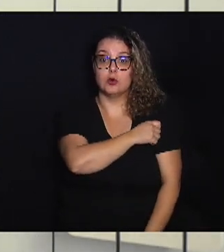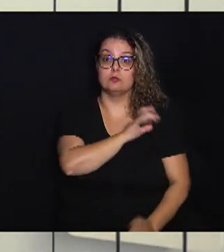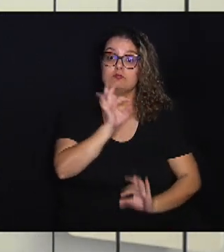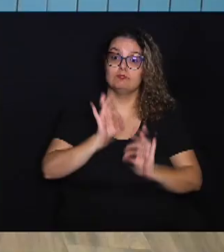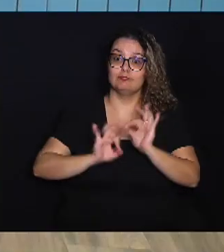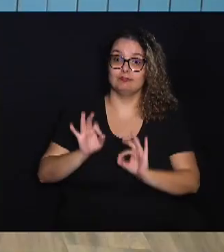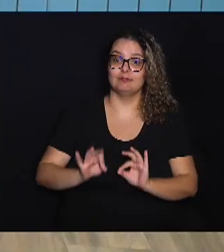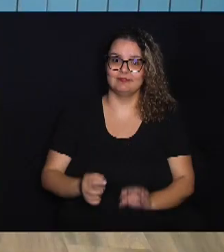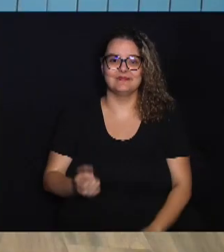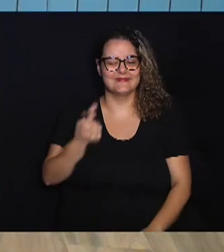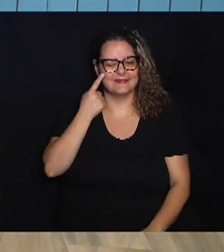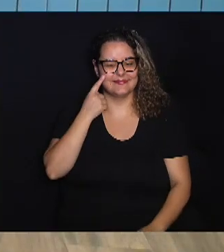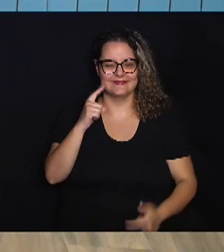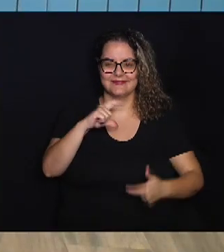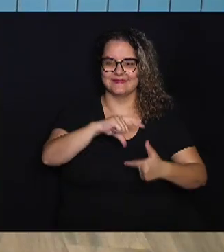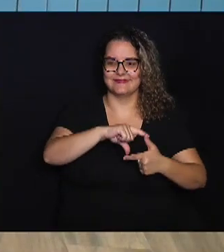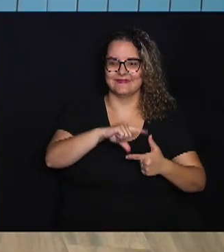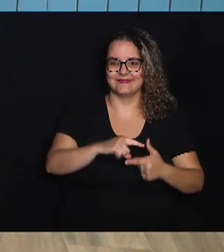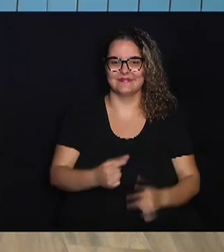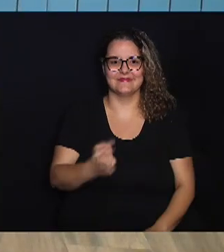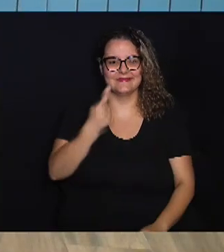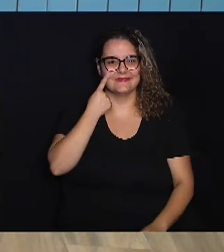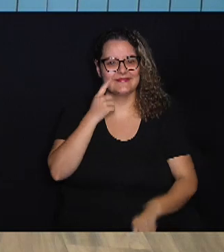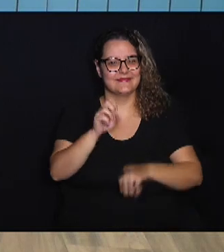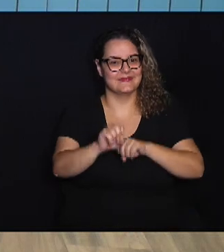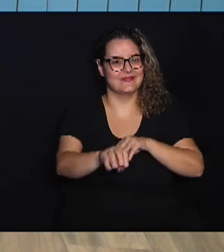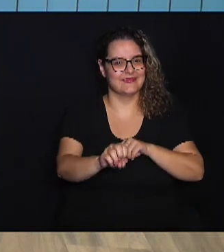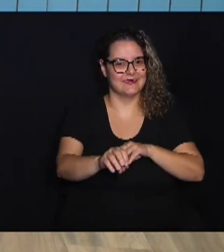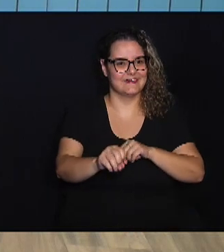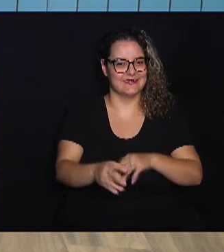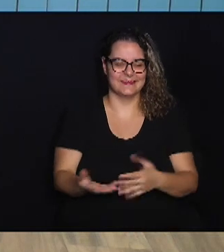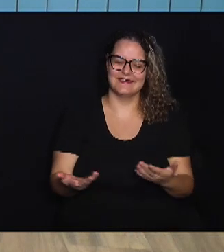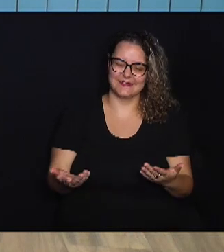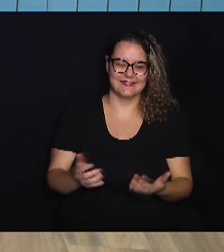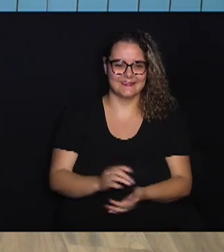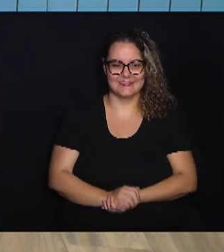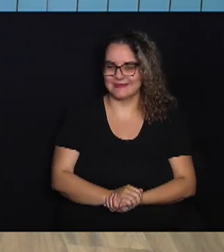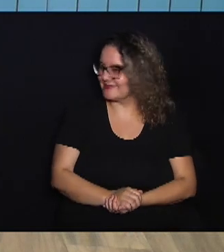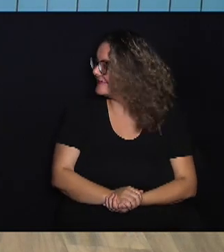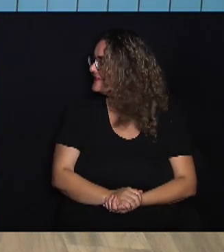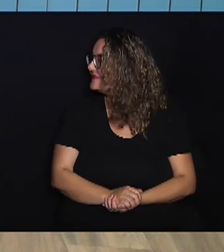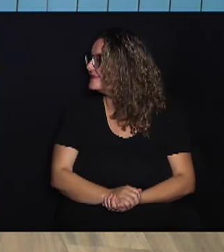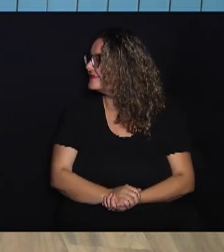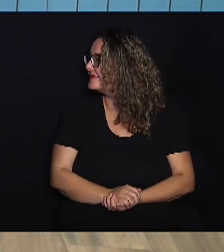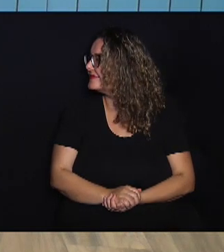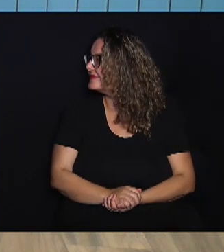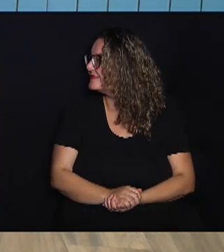preparar, acompanhe a partir de agora o nosso quadro que está sempre de olho na educação.